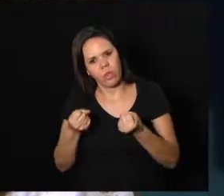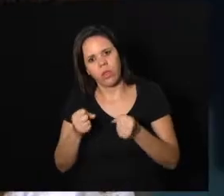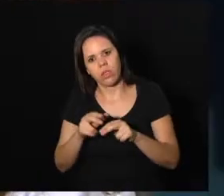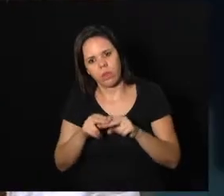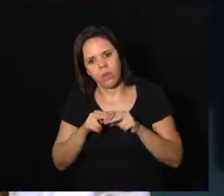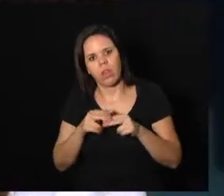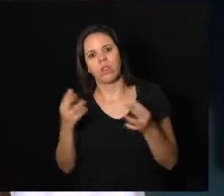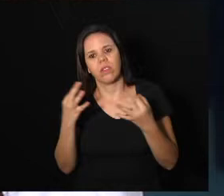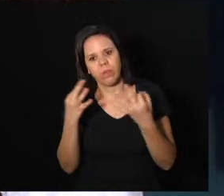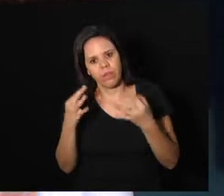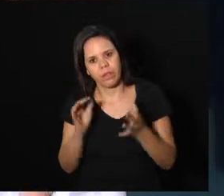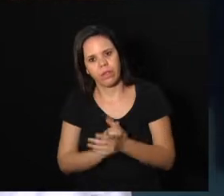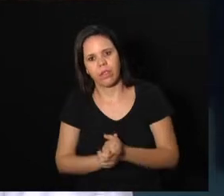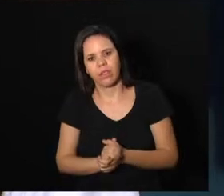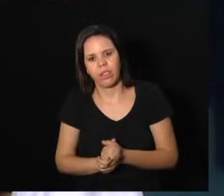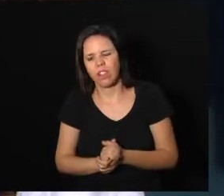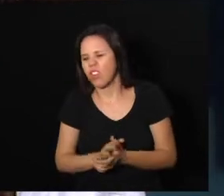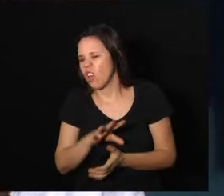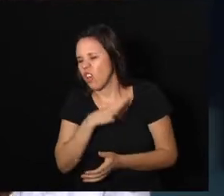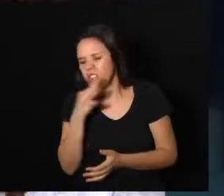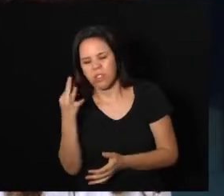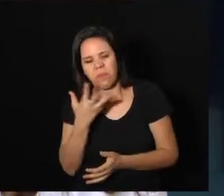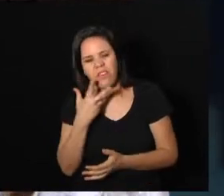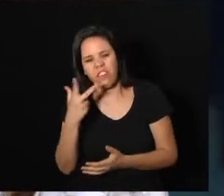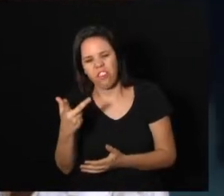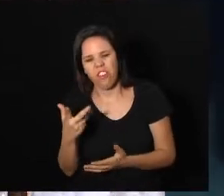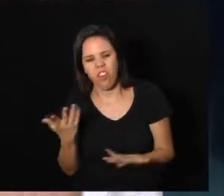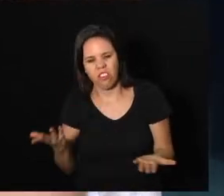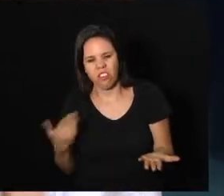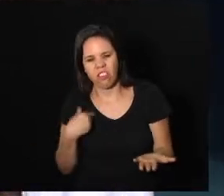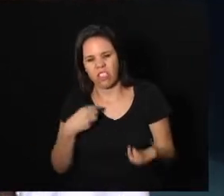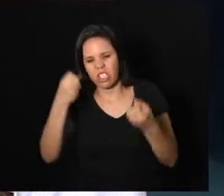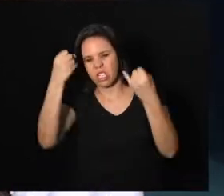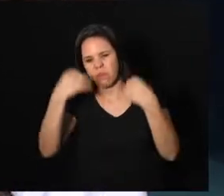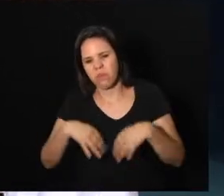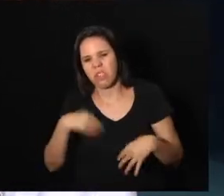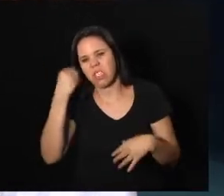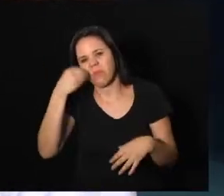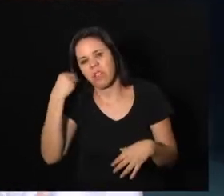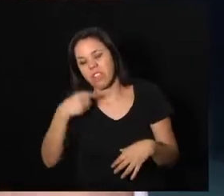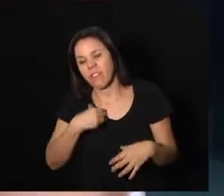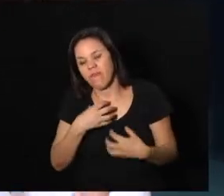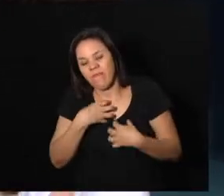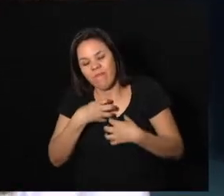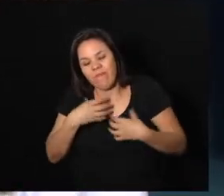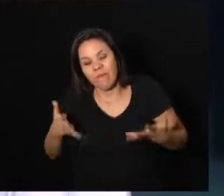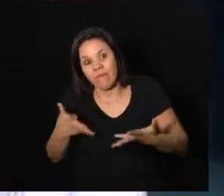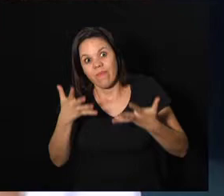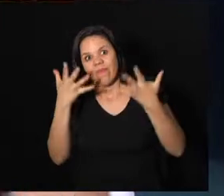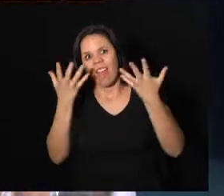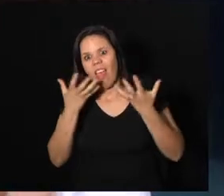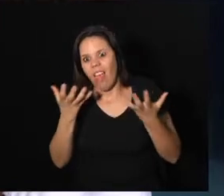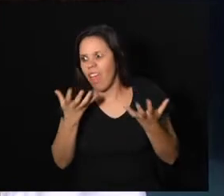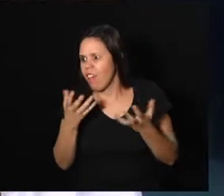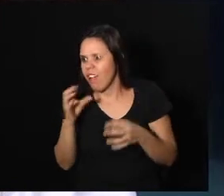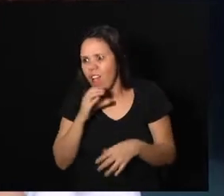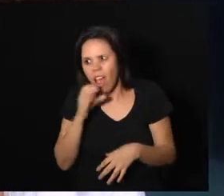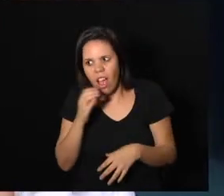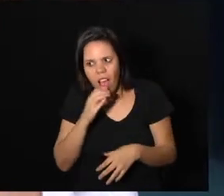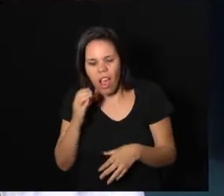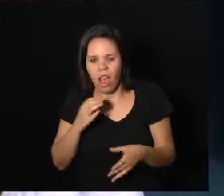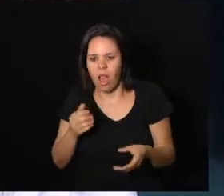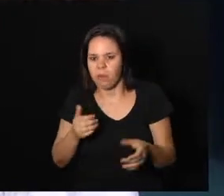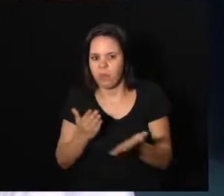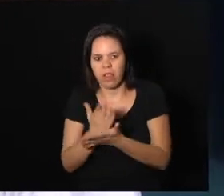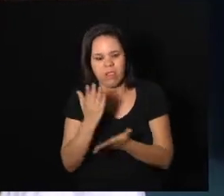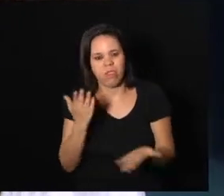estudar. Nossa, é incrível, eles contam experiências do que aconteceu aqui e você fica mega empolgada, nossa, quero logo isso,